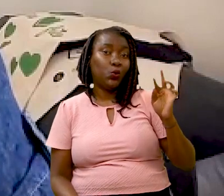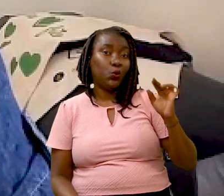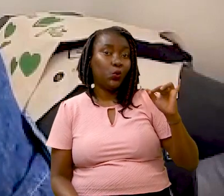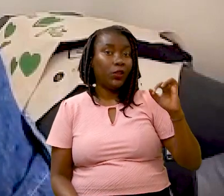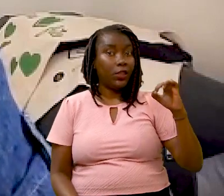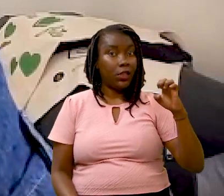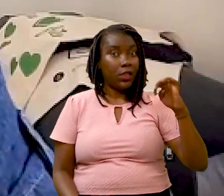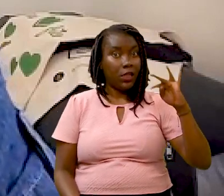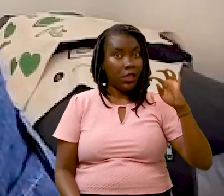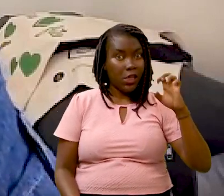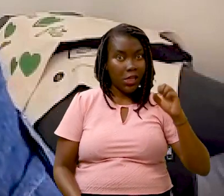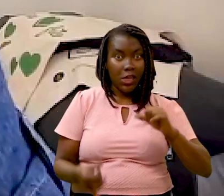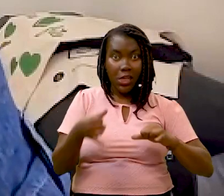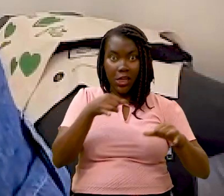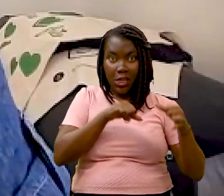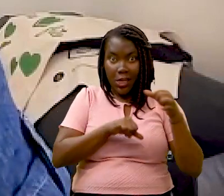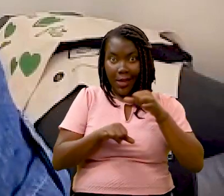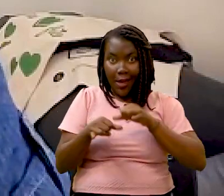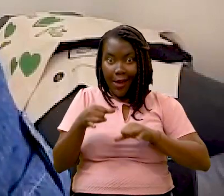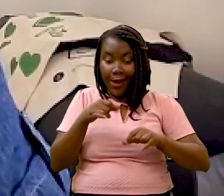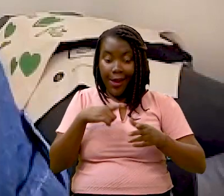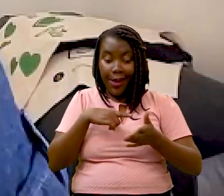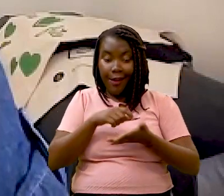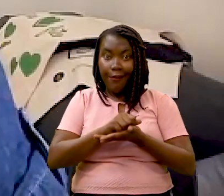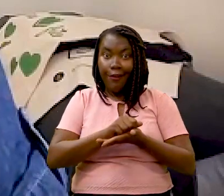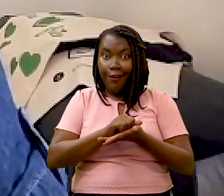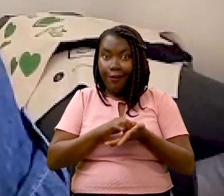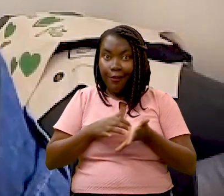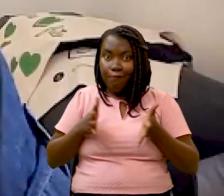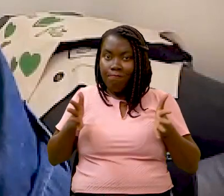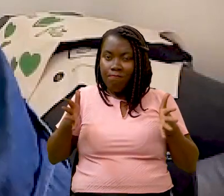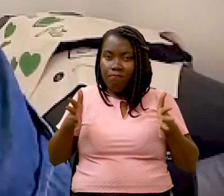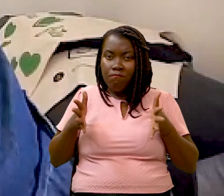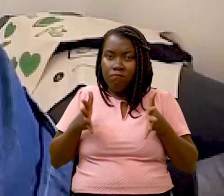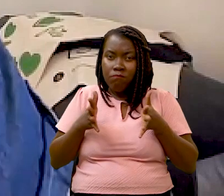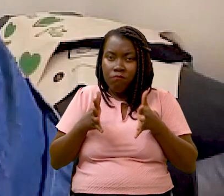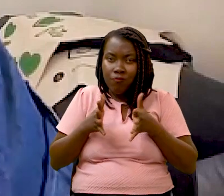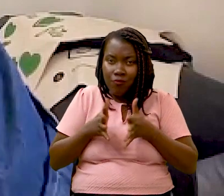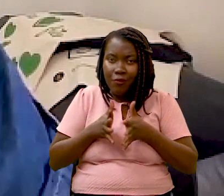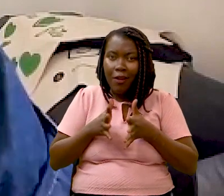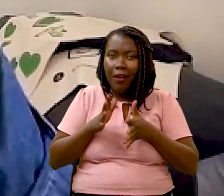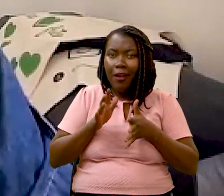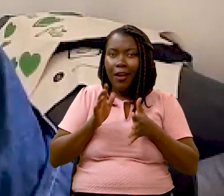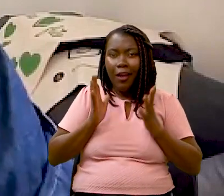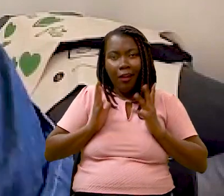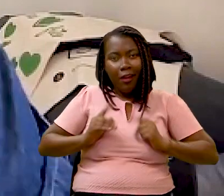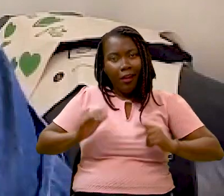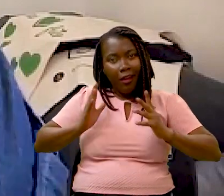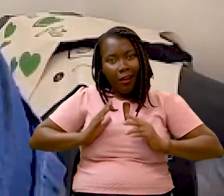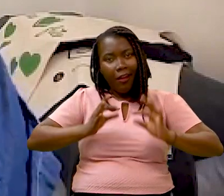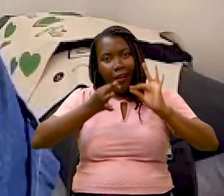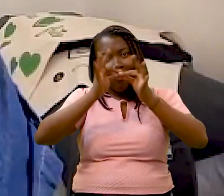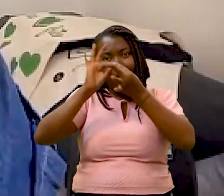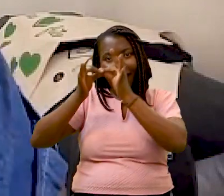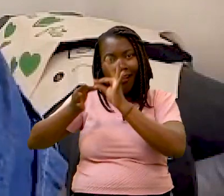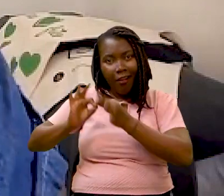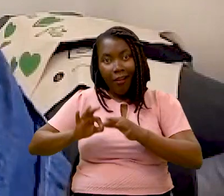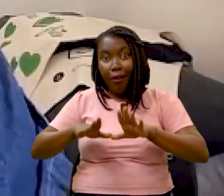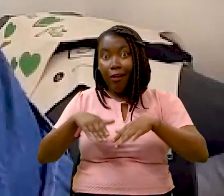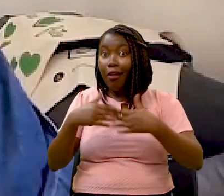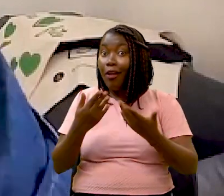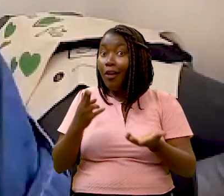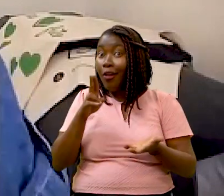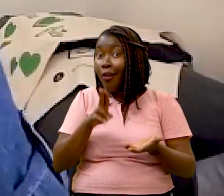que eles têm uma ação anti-inflamatória e antioxidante nas nossas células. Quando nós consumimos alimentos